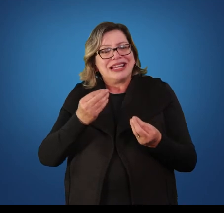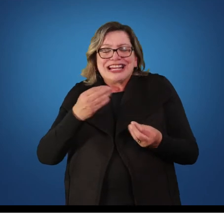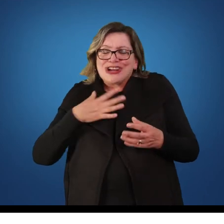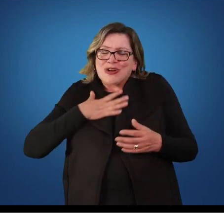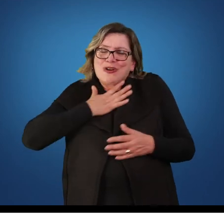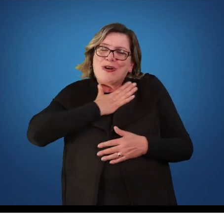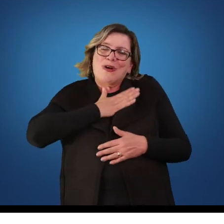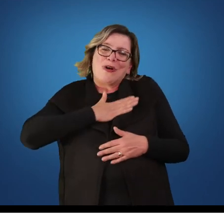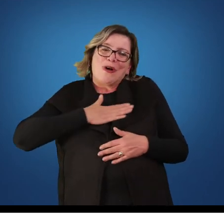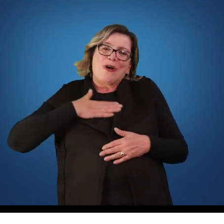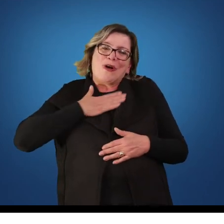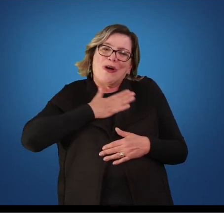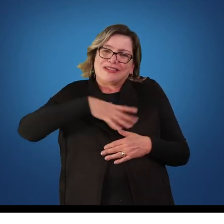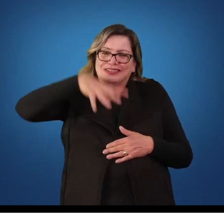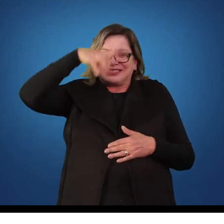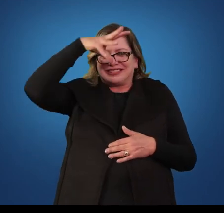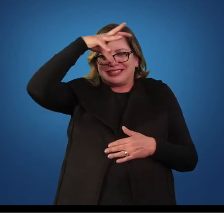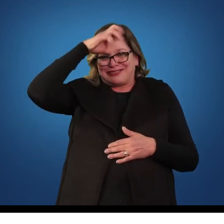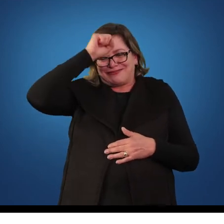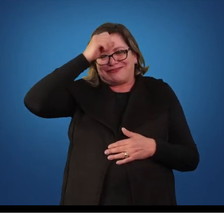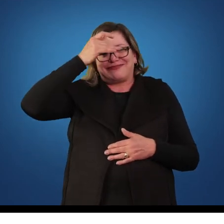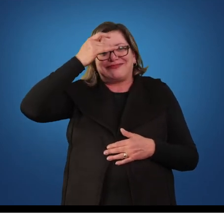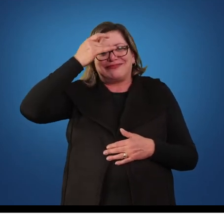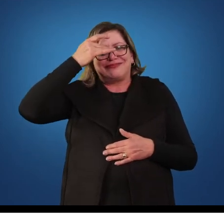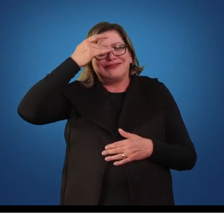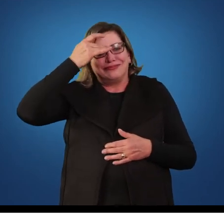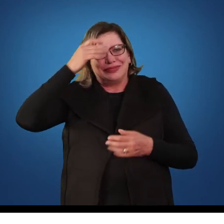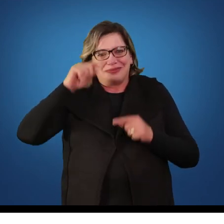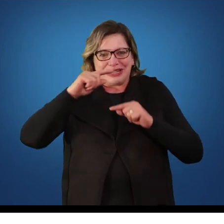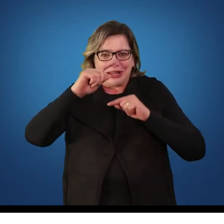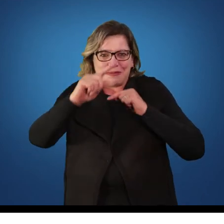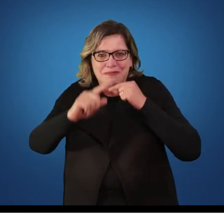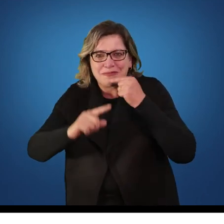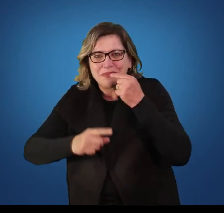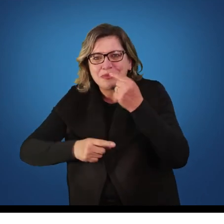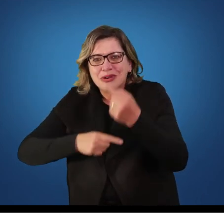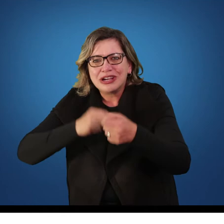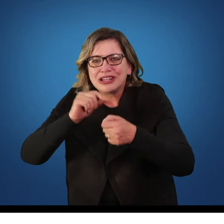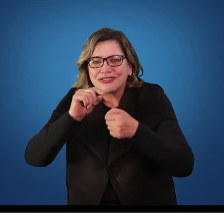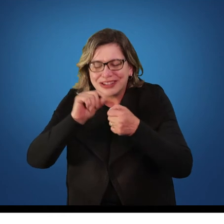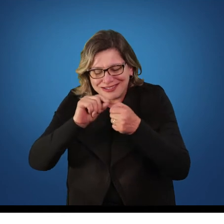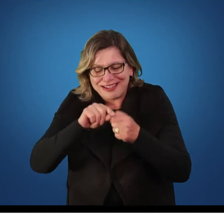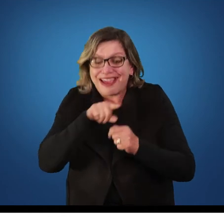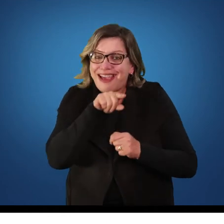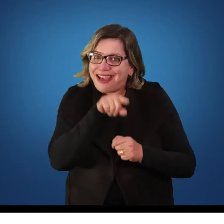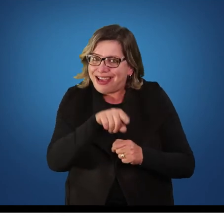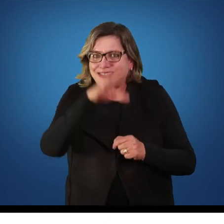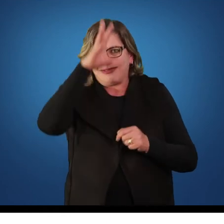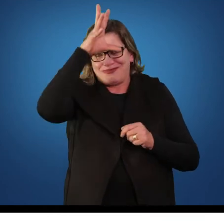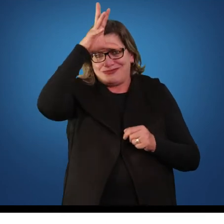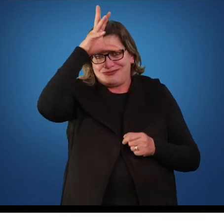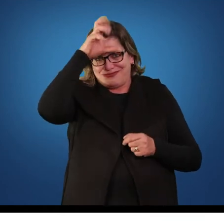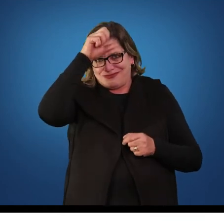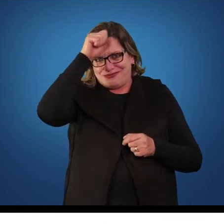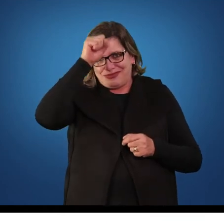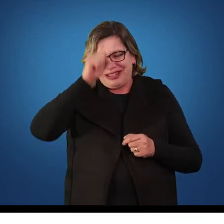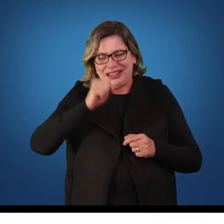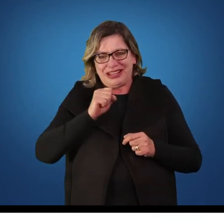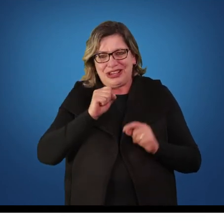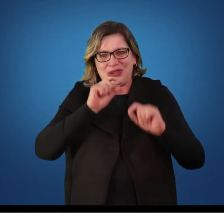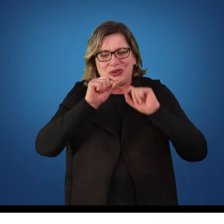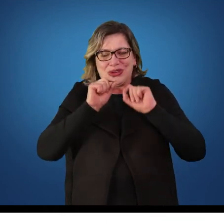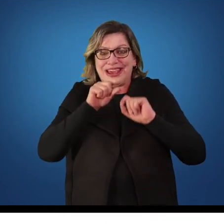gosto de aprender primeiramente para depois fazer com que ela aprenda e esse aprendizado